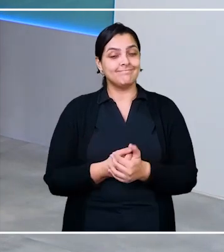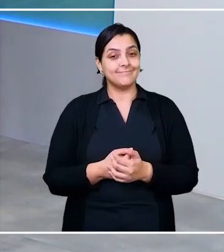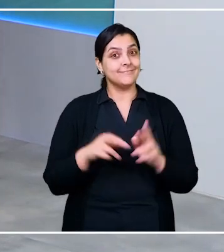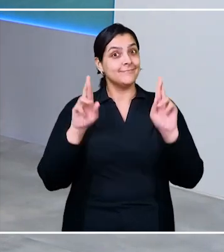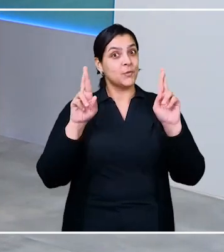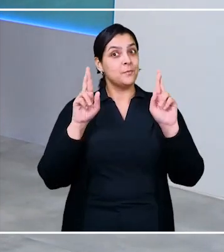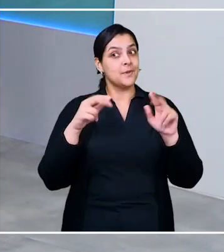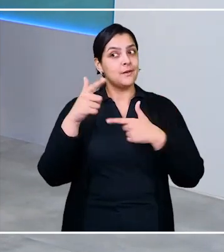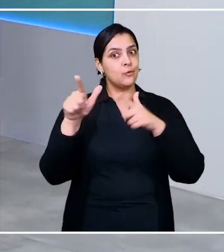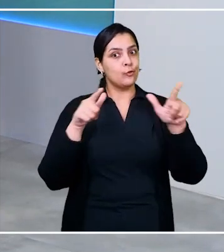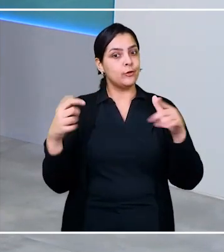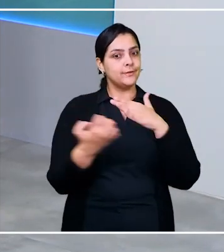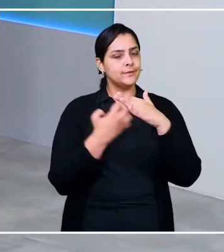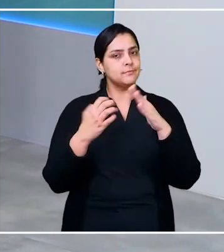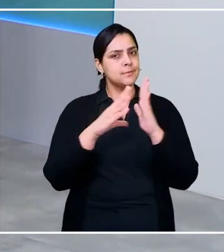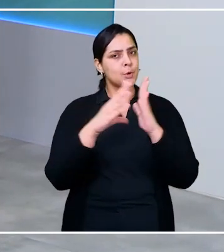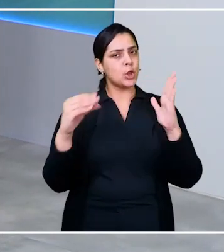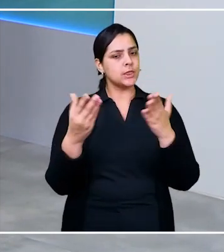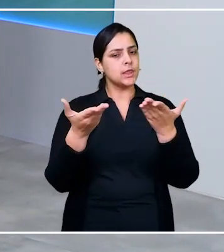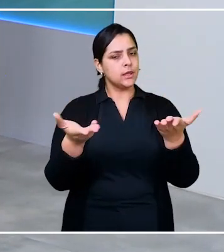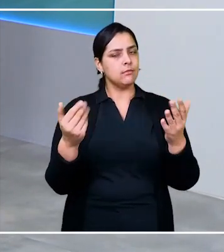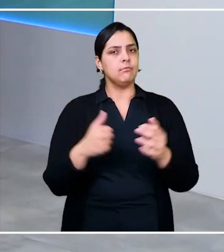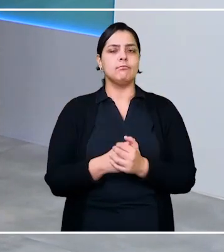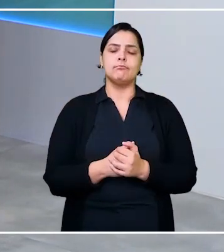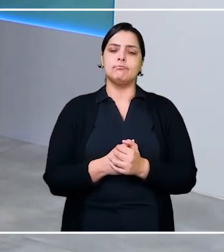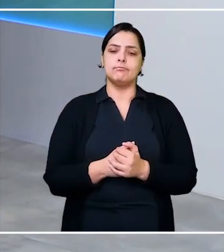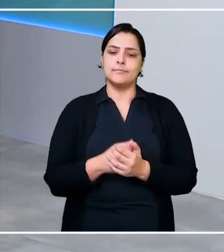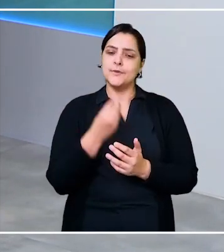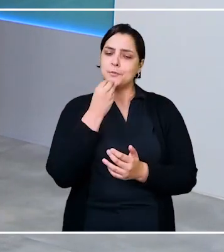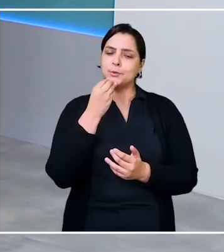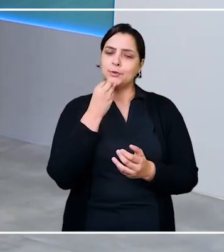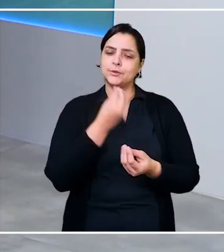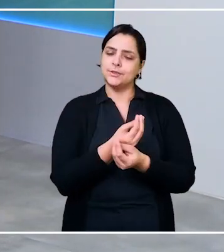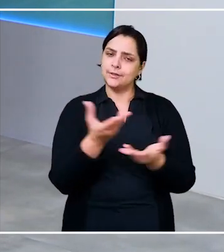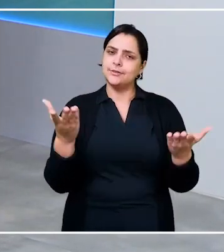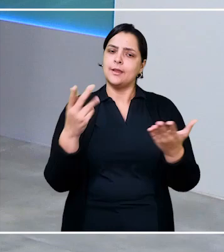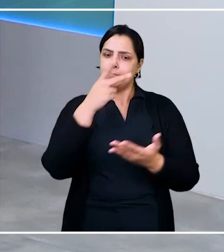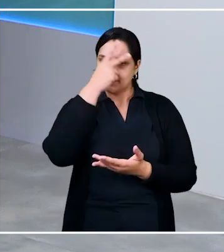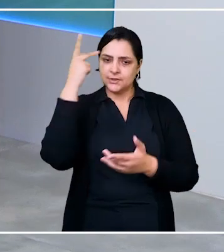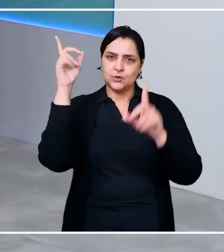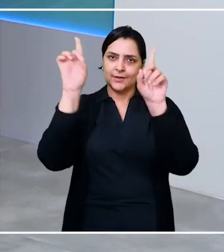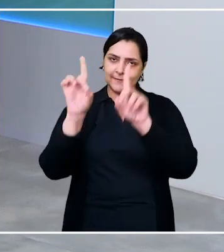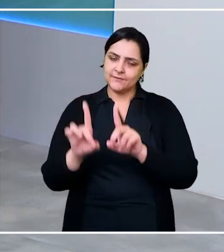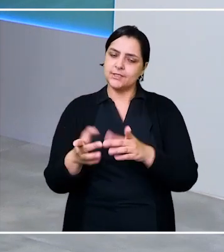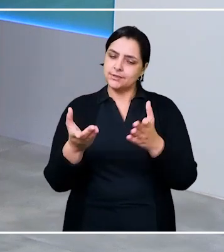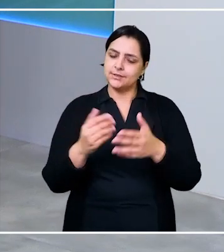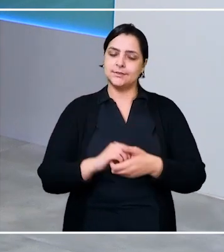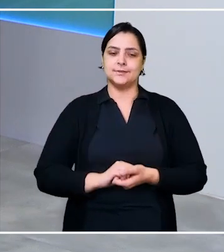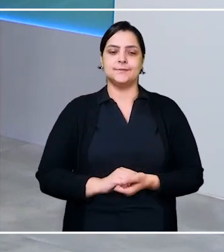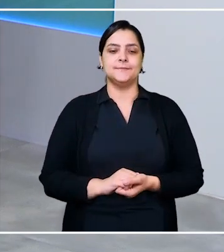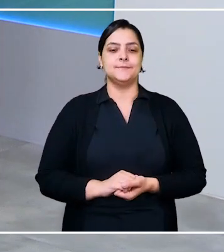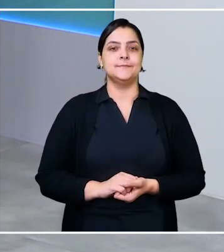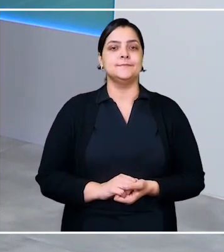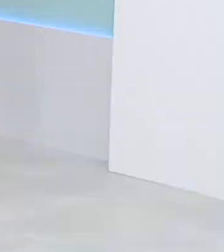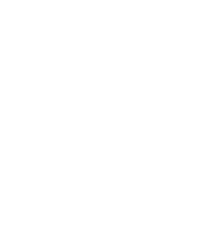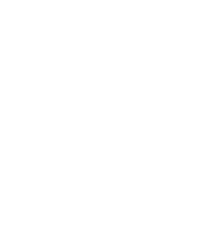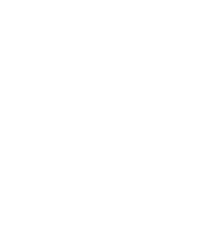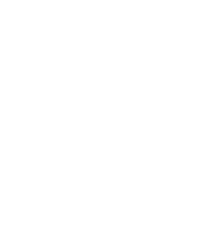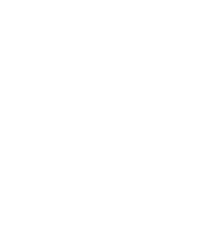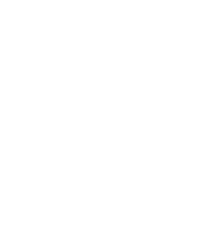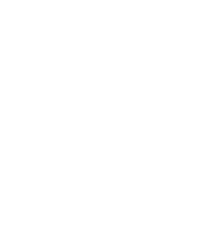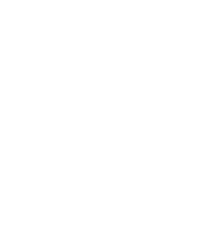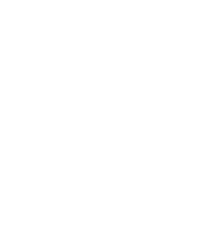aí e a gente espera que outras empresas se inspirem na história da Elis para dar mais oportunidades a pessoas com